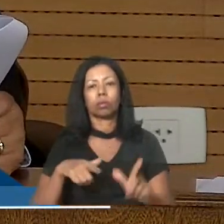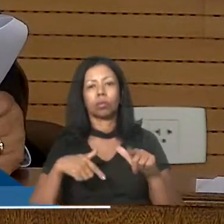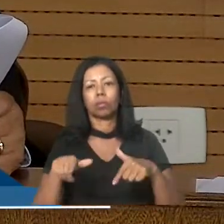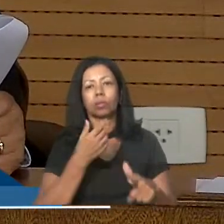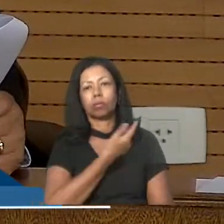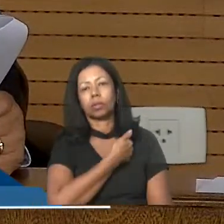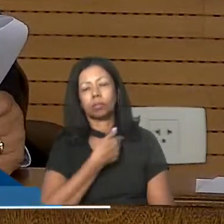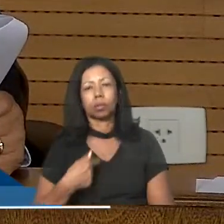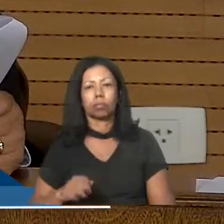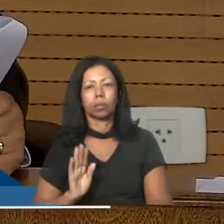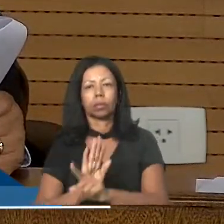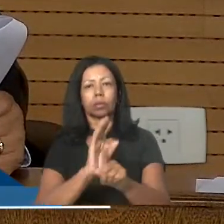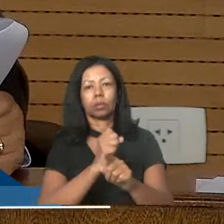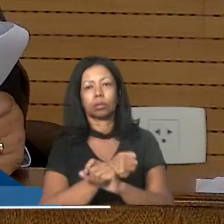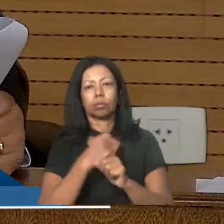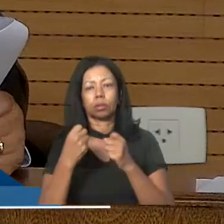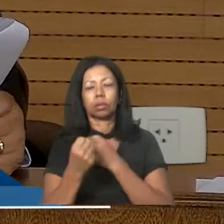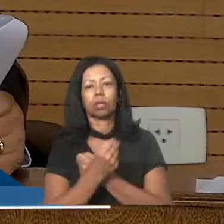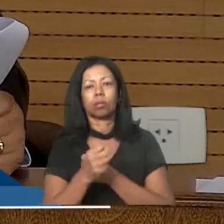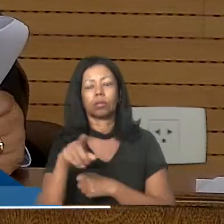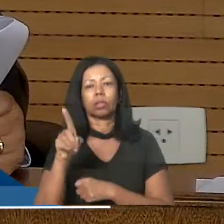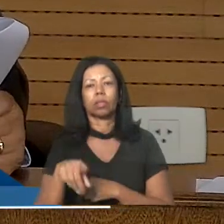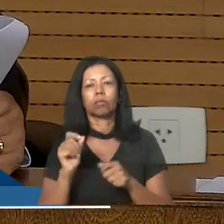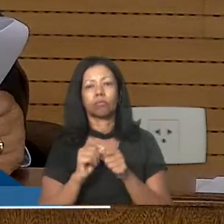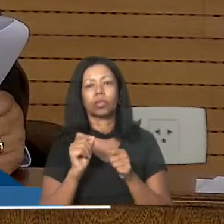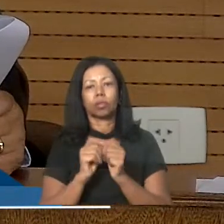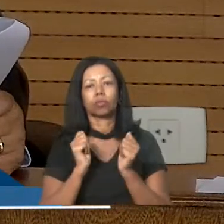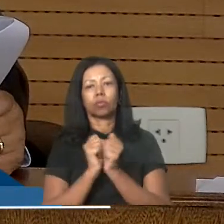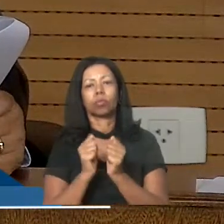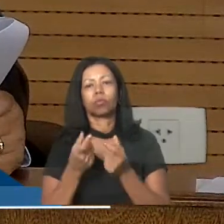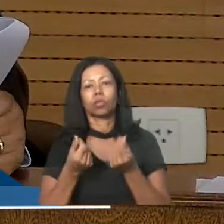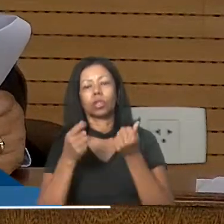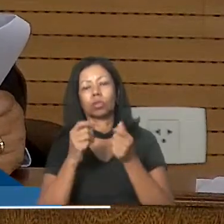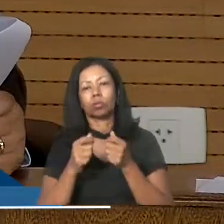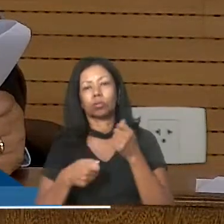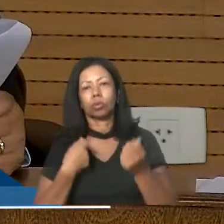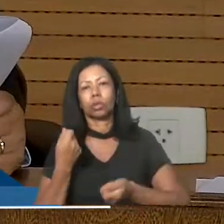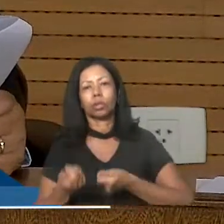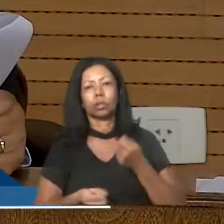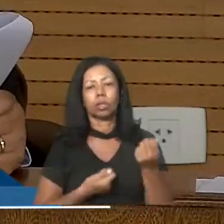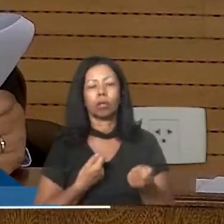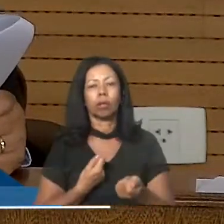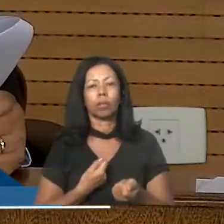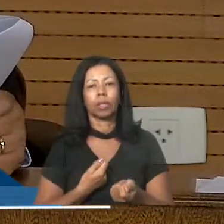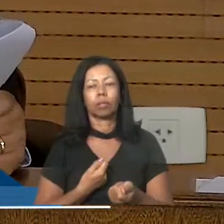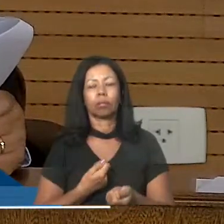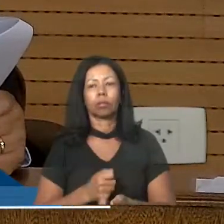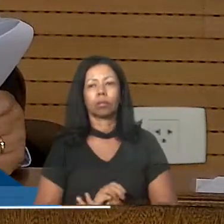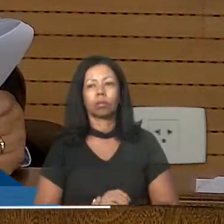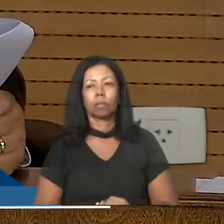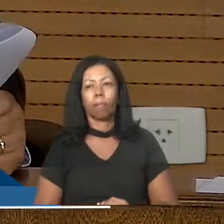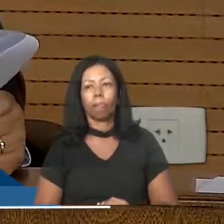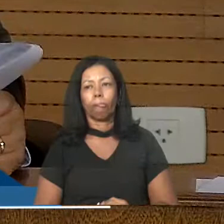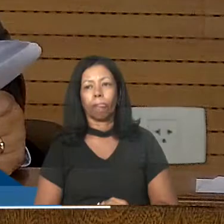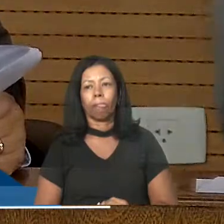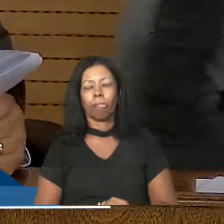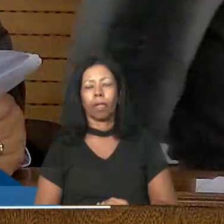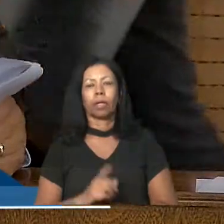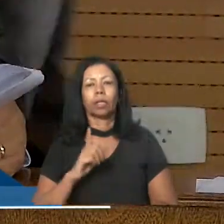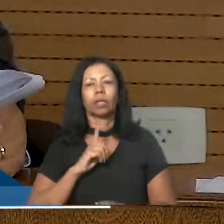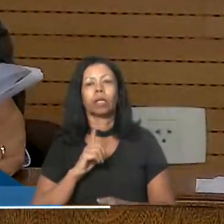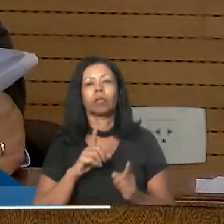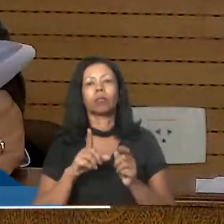na área da assistente social serão realizadas com recurso do orçamento da Seguridade Social previsto no